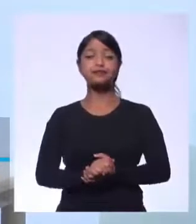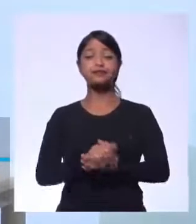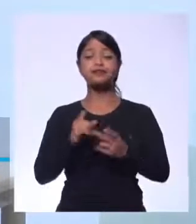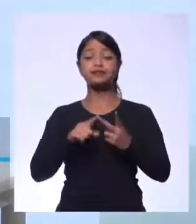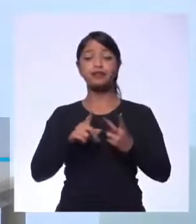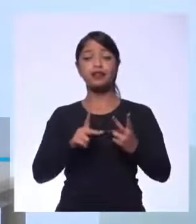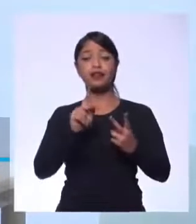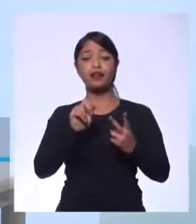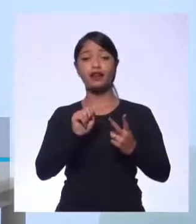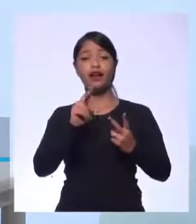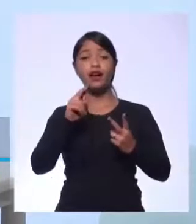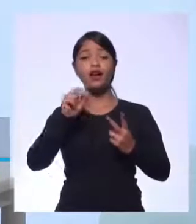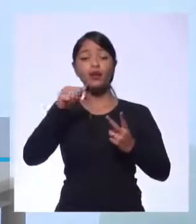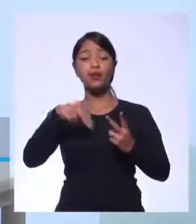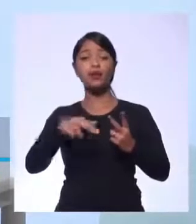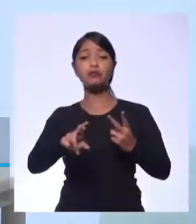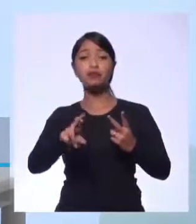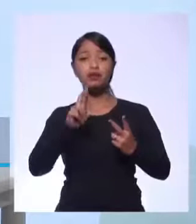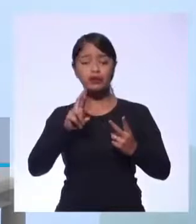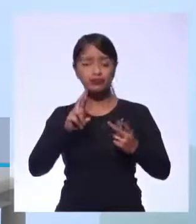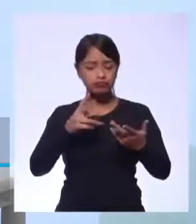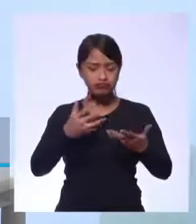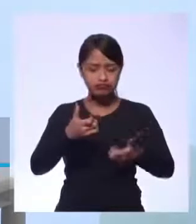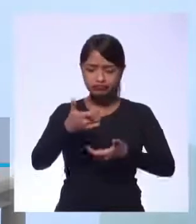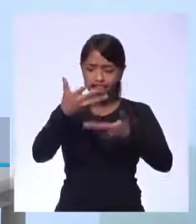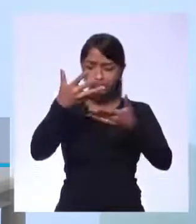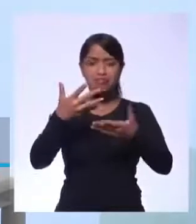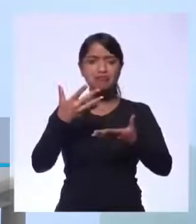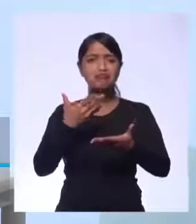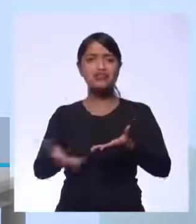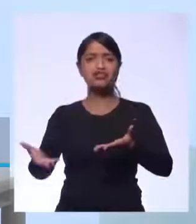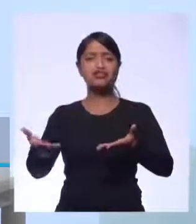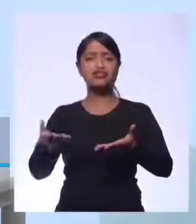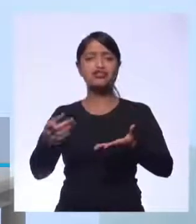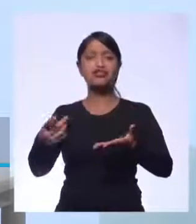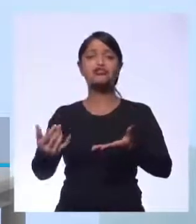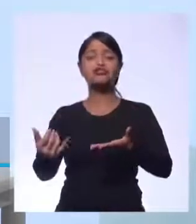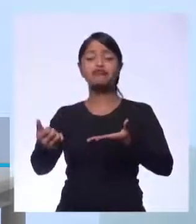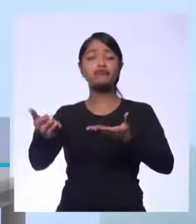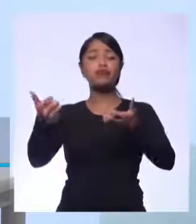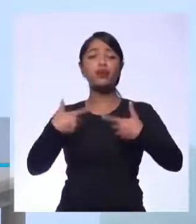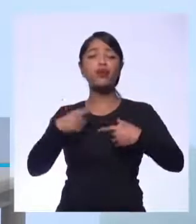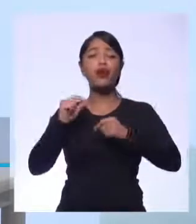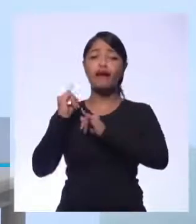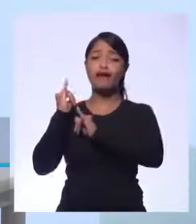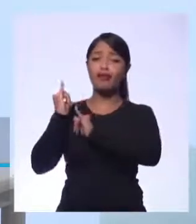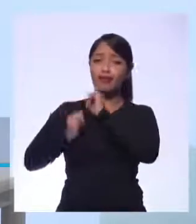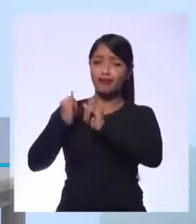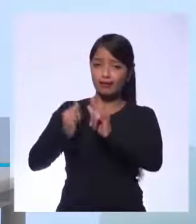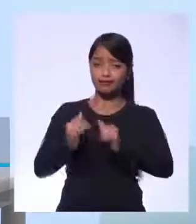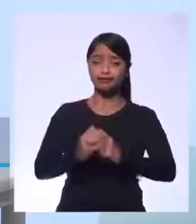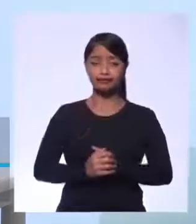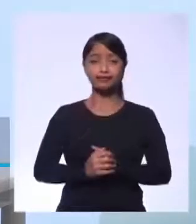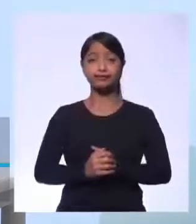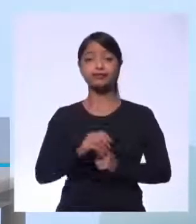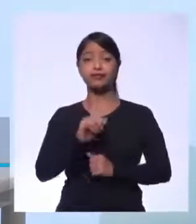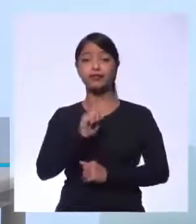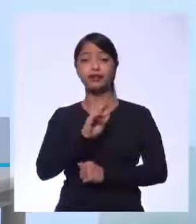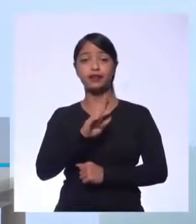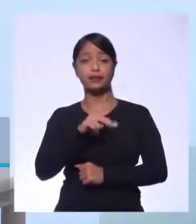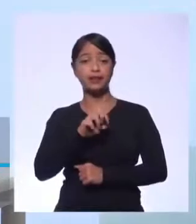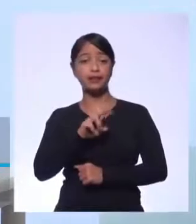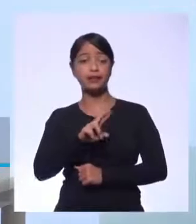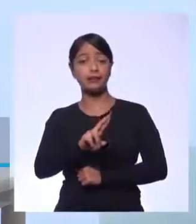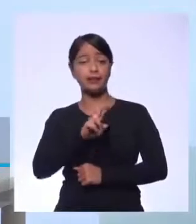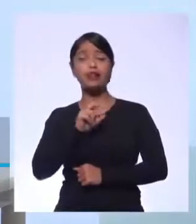uma referência no texto assim, reza a lenda. Isso ajuda. Legal. Abner, sim, pois é uma história contada, inventada por uma